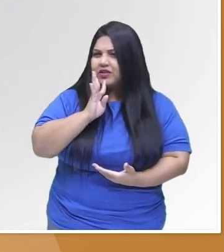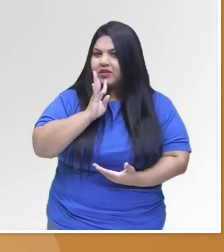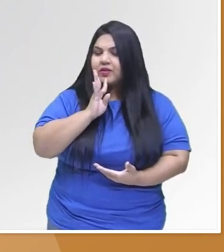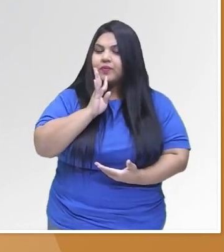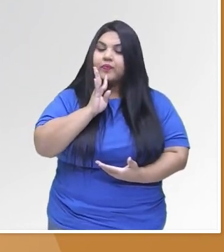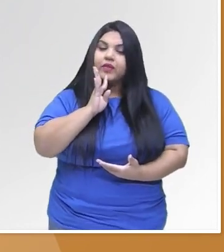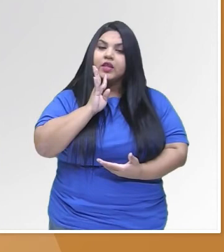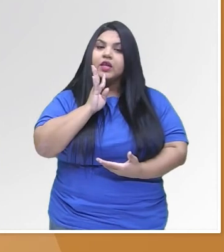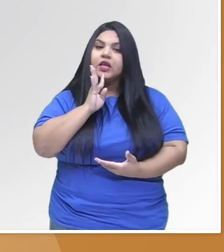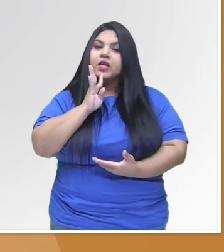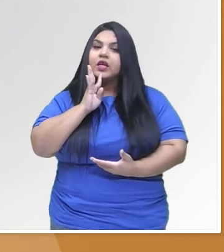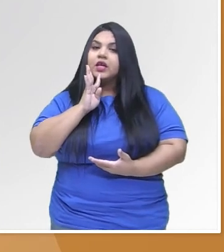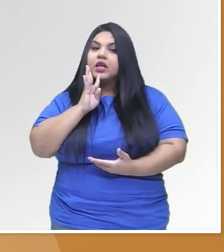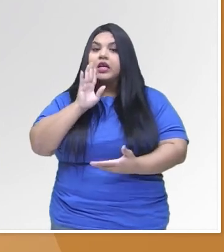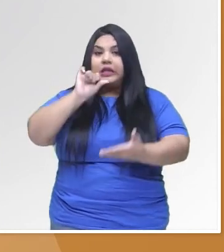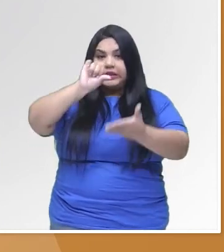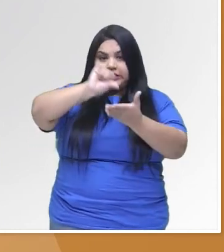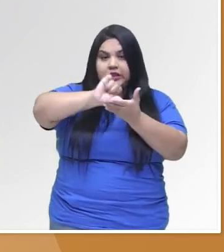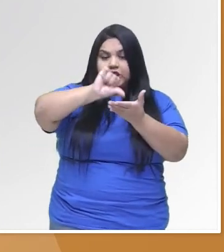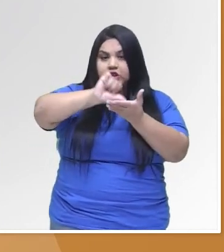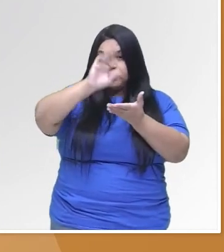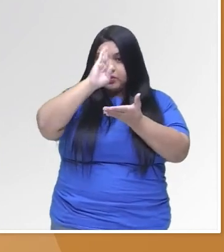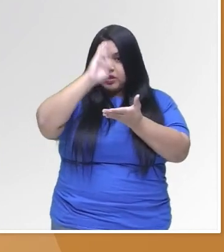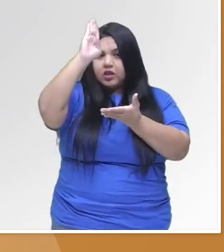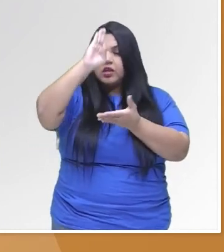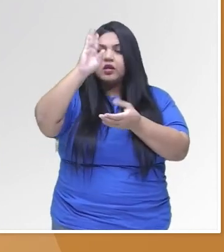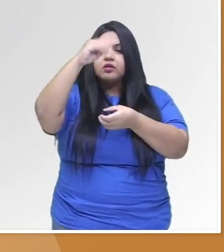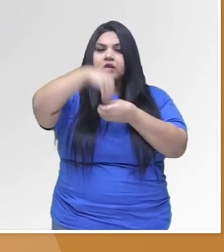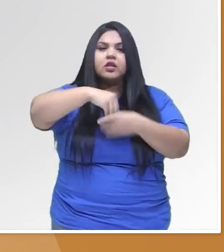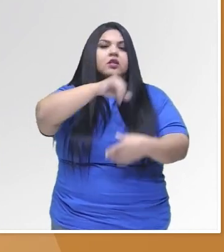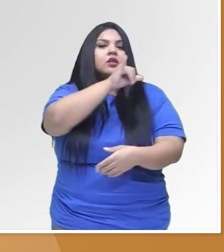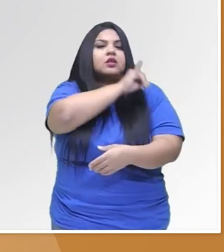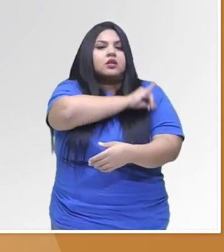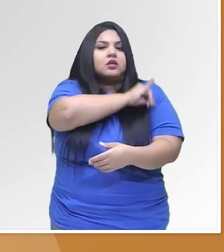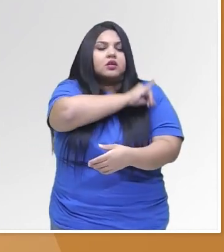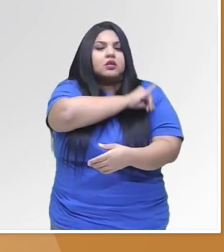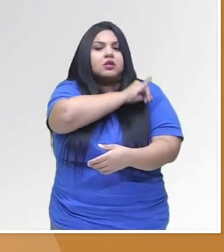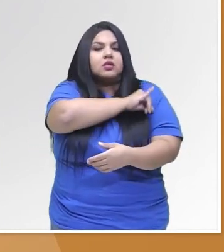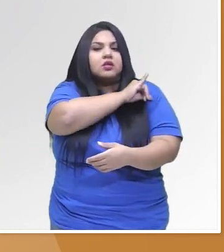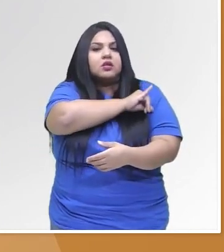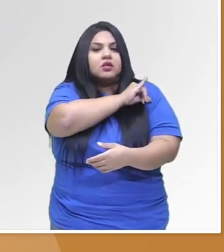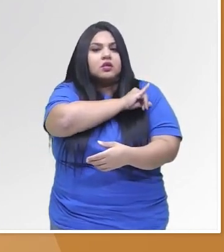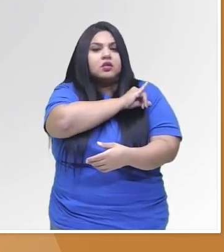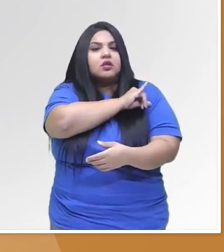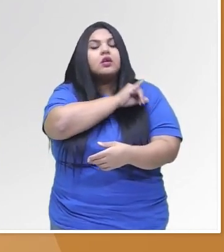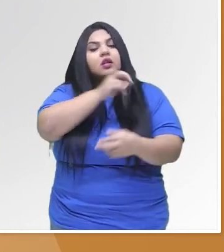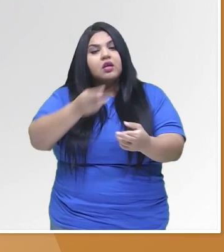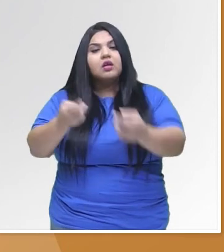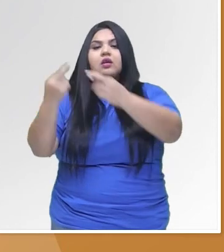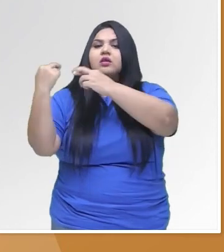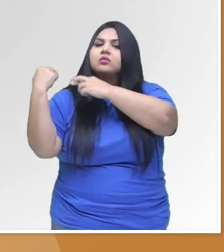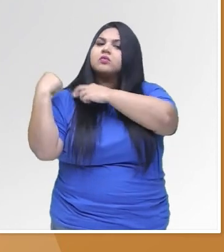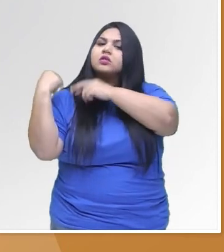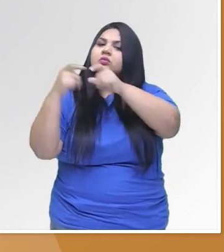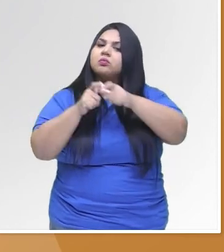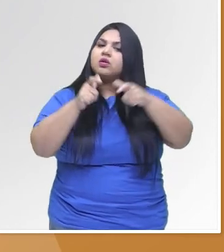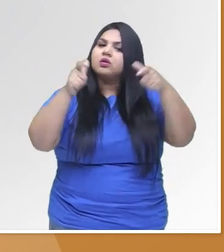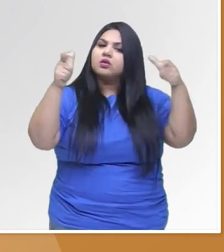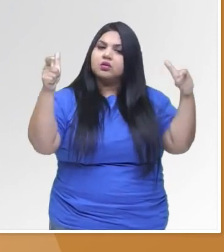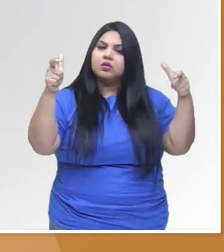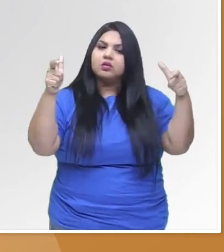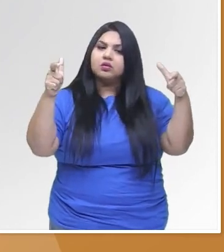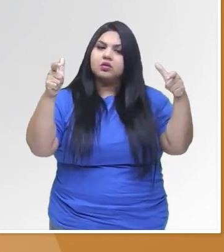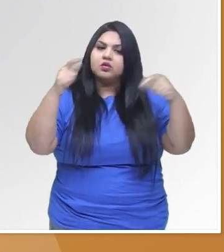fica com a sede da Petrobras, fica no Rio de Janeiro, tá? E ela é responsável pela maior parte